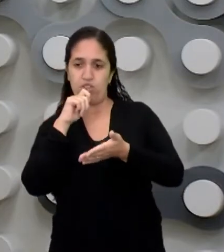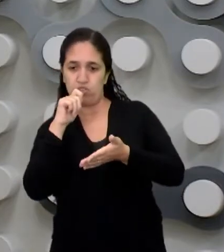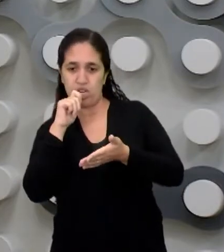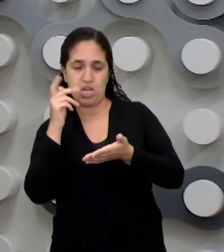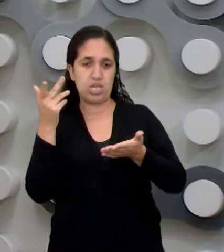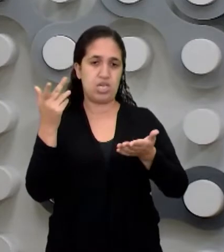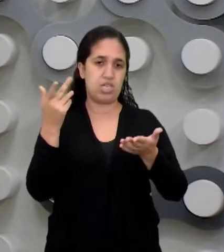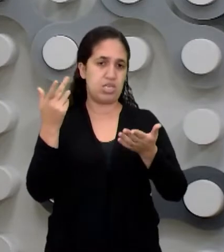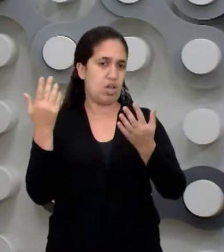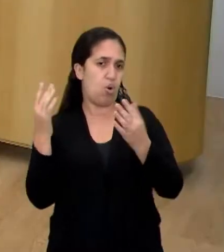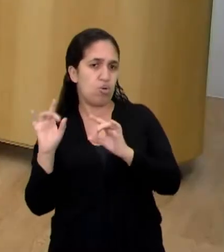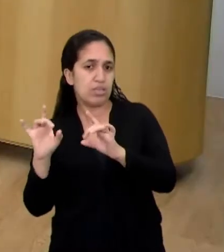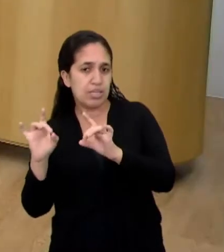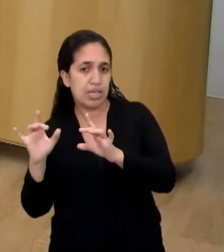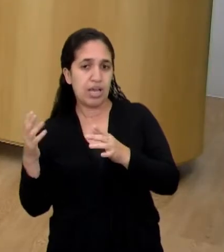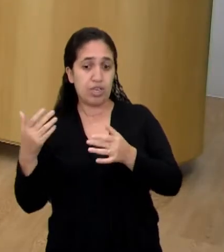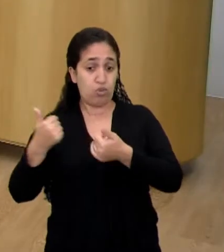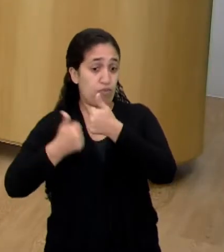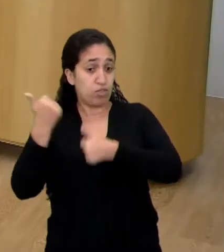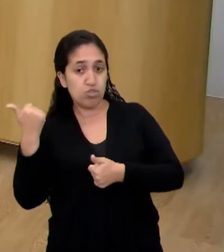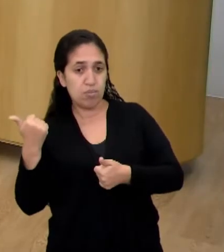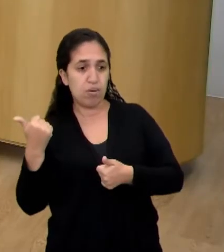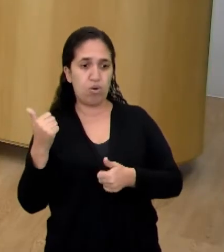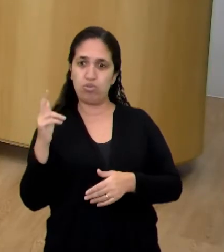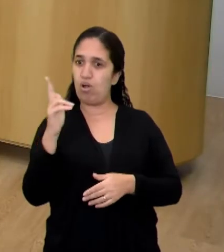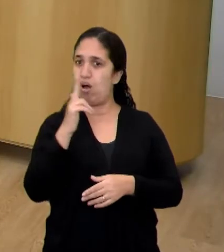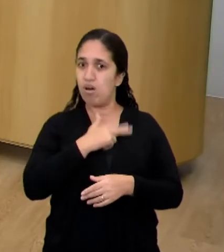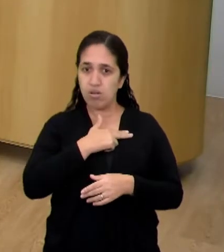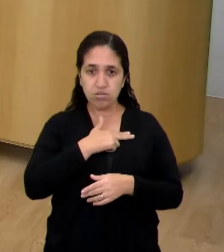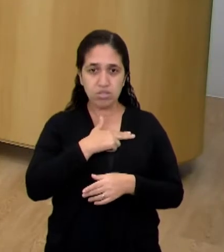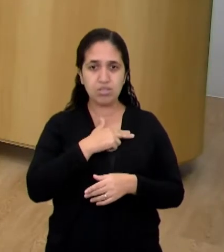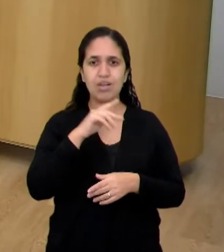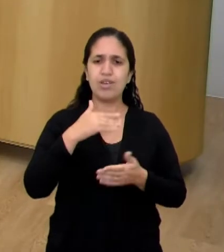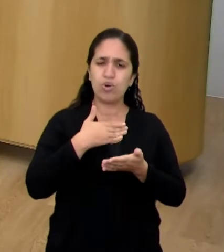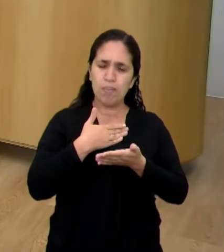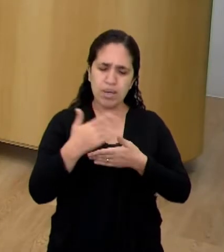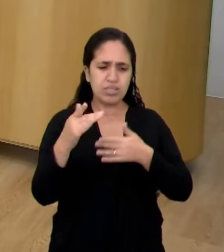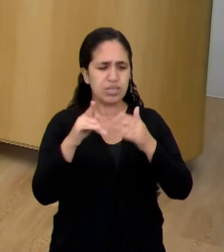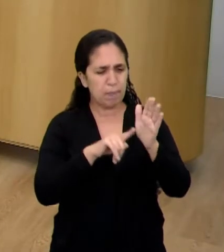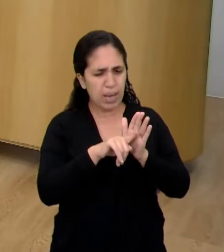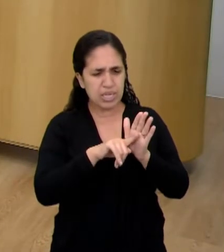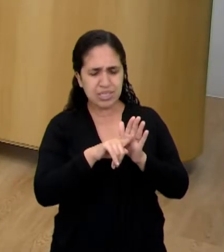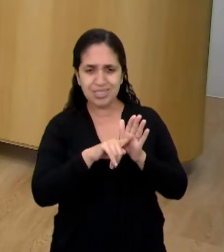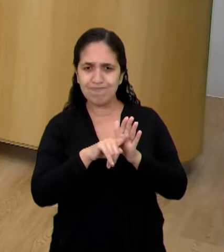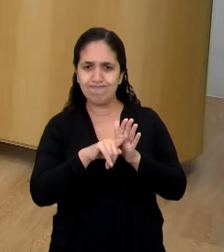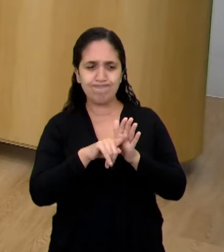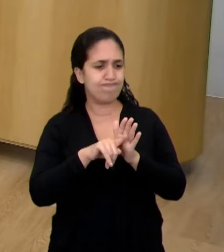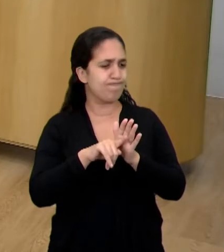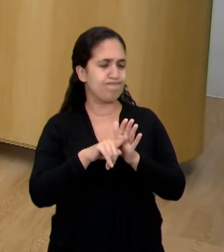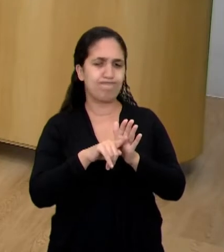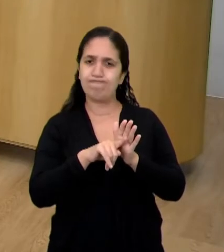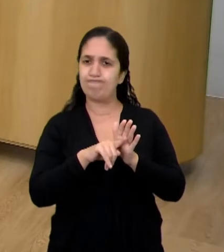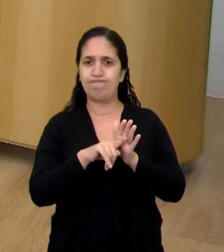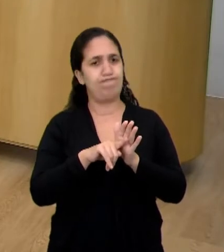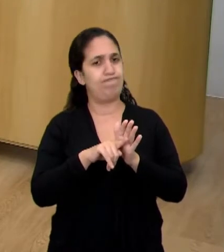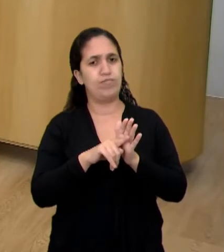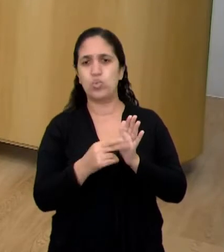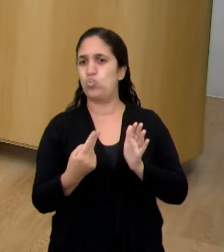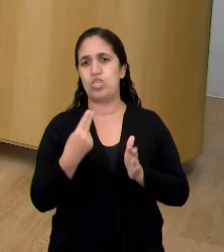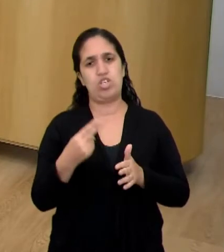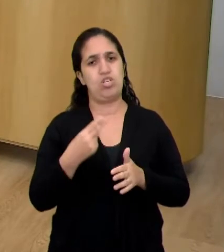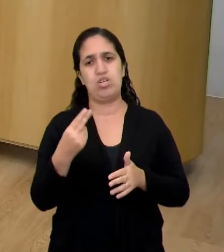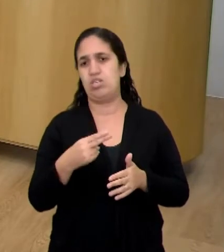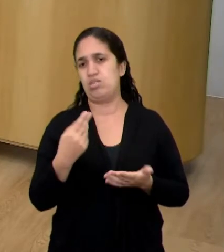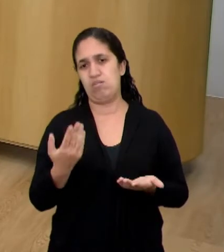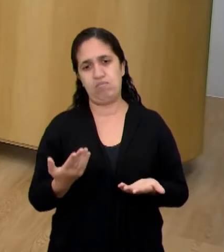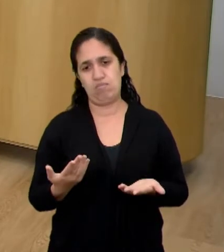de futebol preto, para mim já era o máximo. Só que aí quando eu comecei a pesquisar, eu verifiquei, isso não adianta, não é que não deva